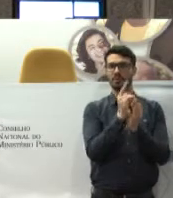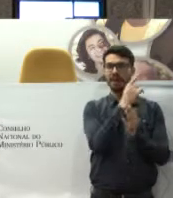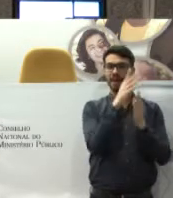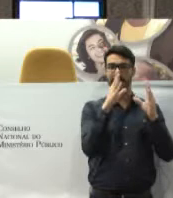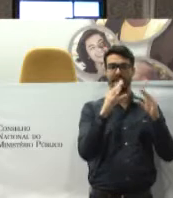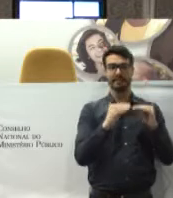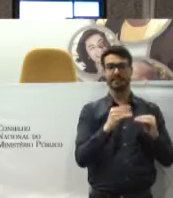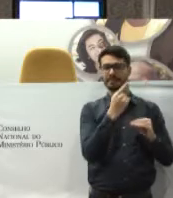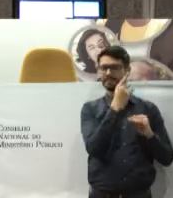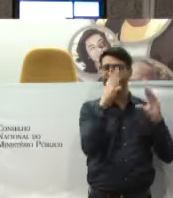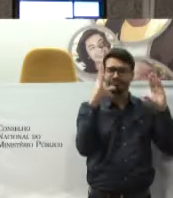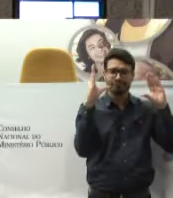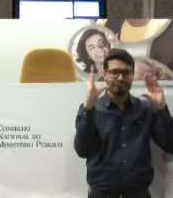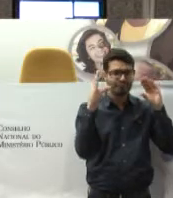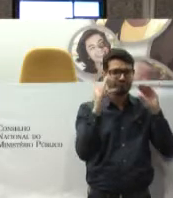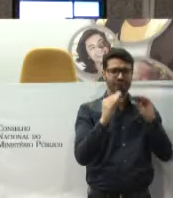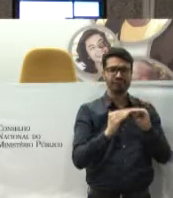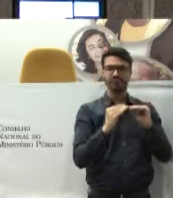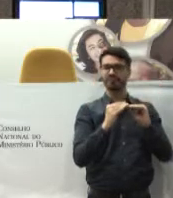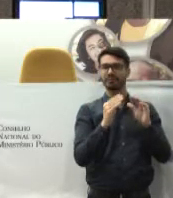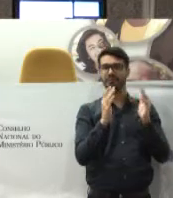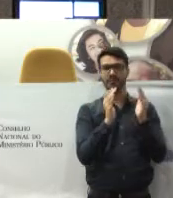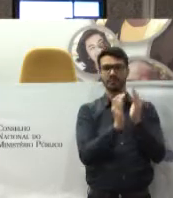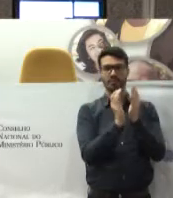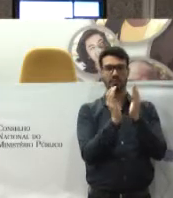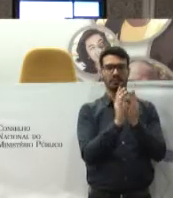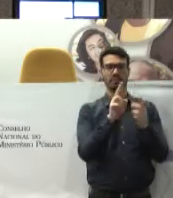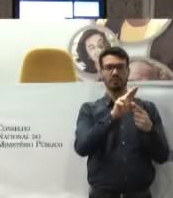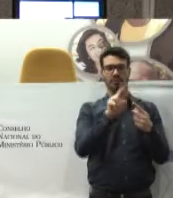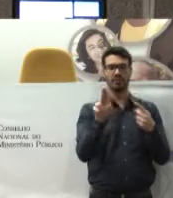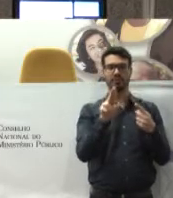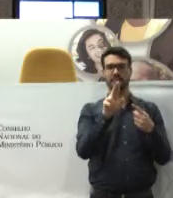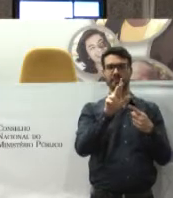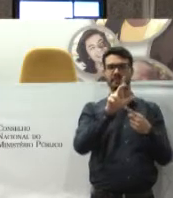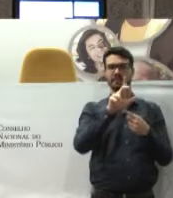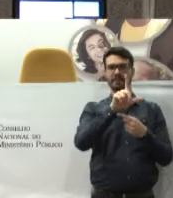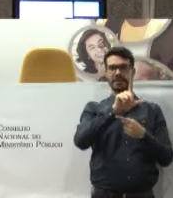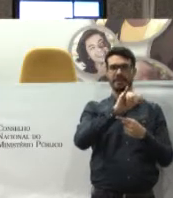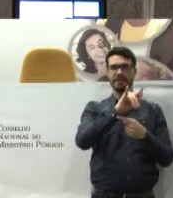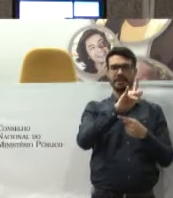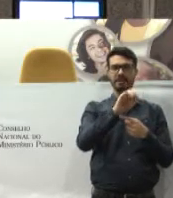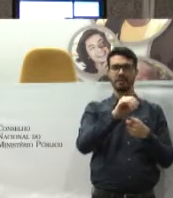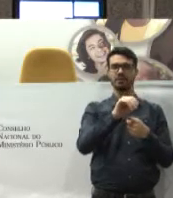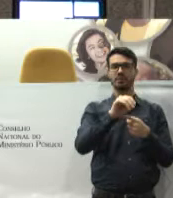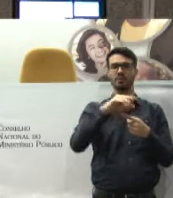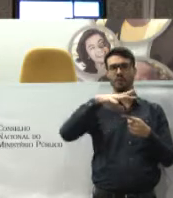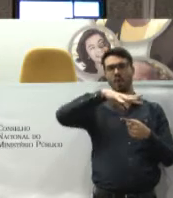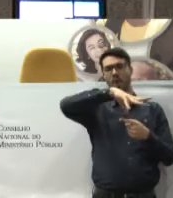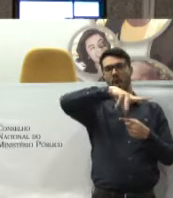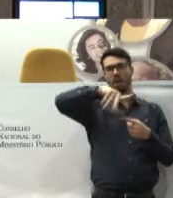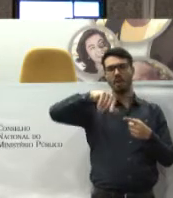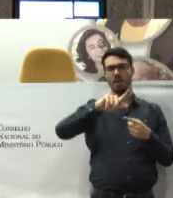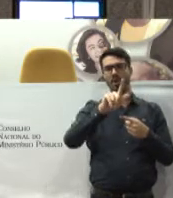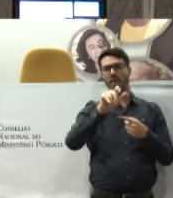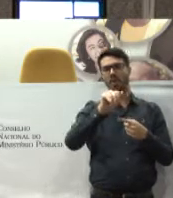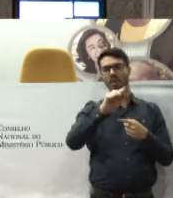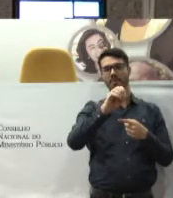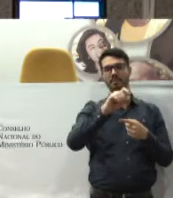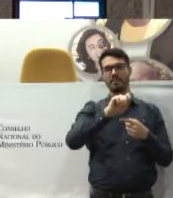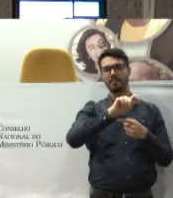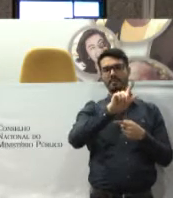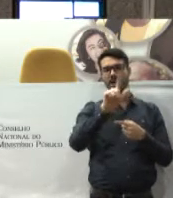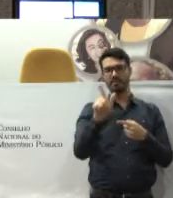síntese muito sintética, o primeiro grupo desses litígios eu chamei de litígios coletivos globais ou litígios globais. É a ideia